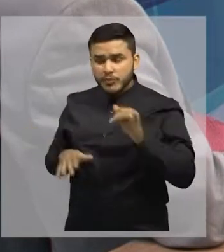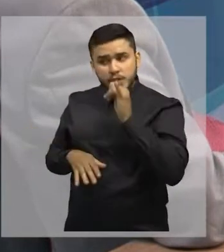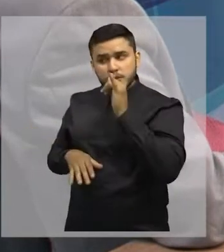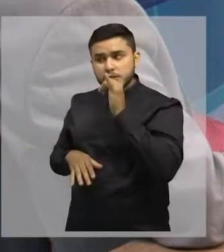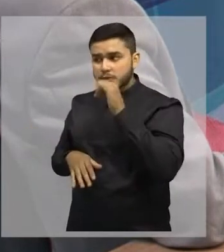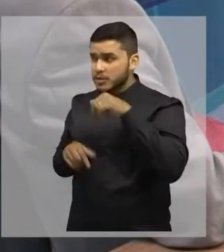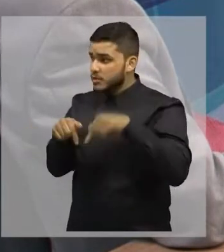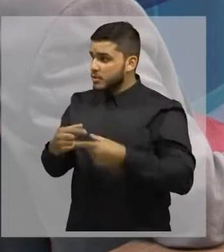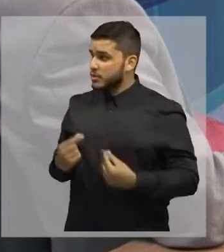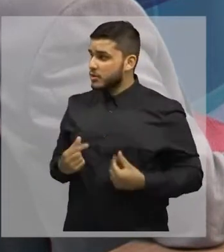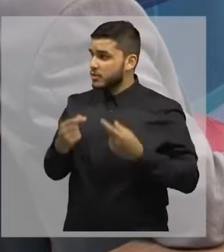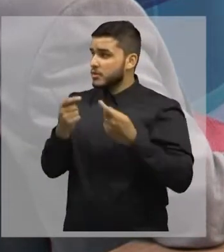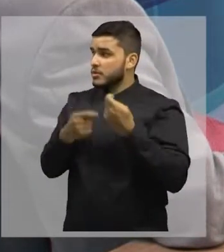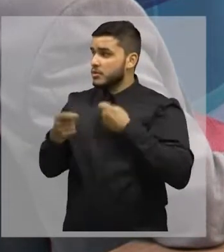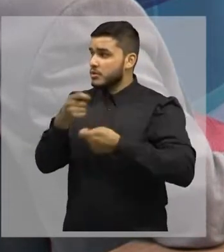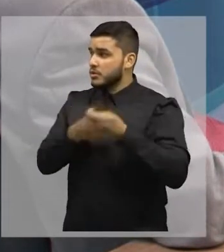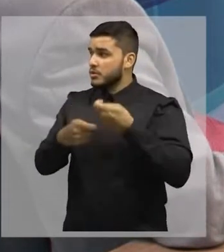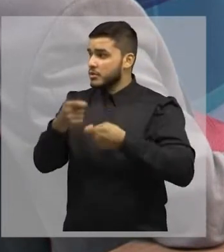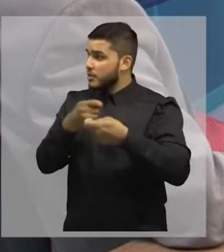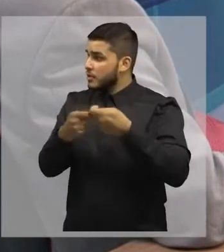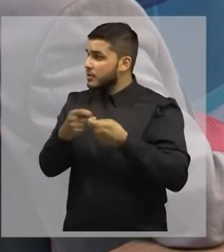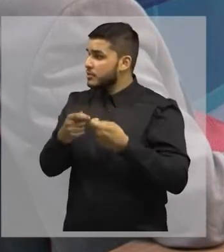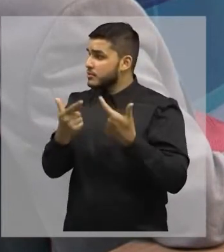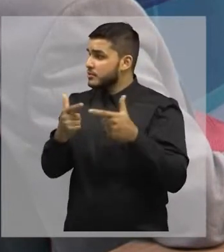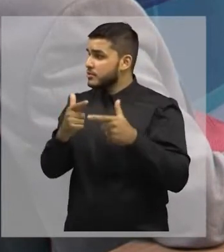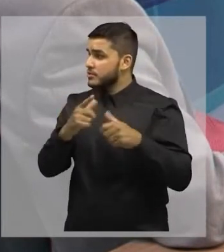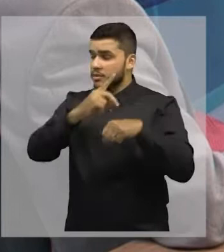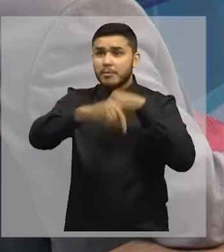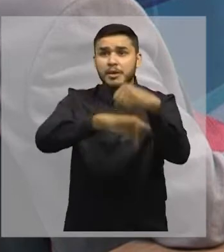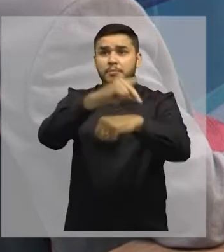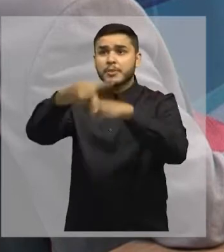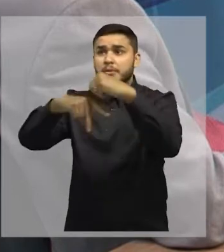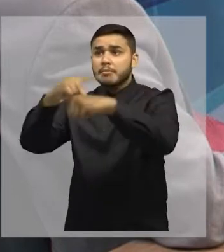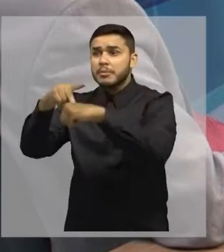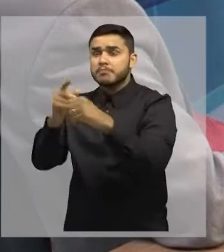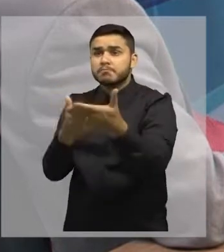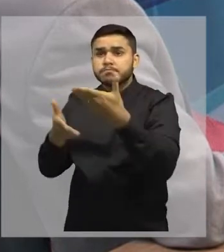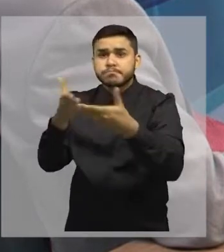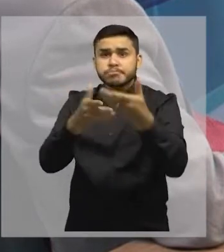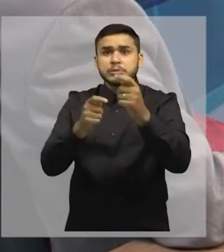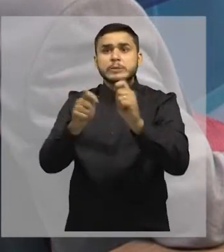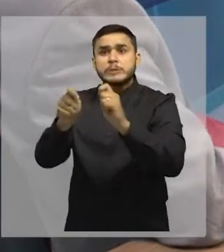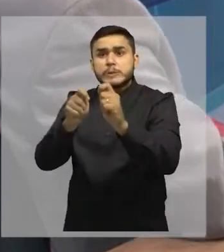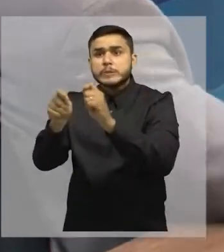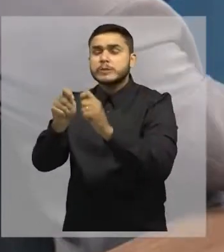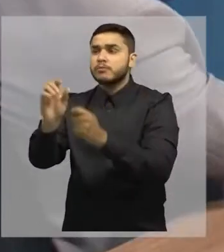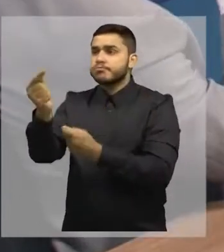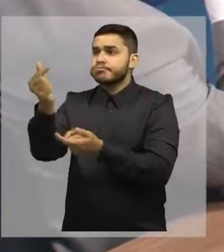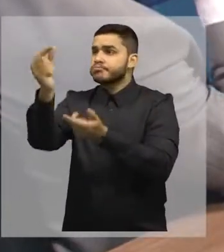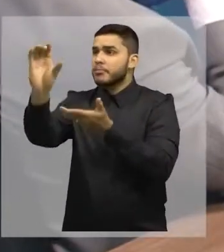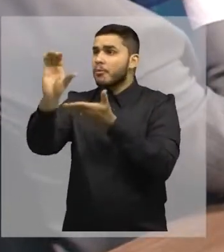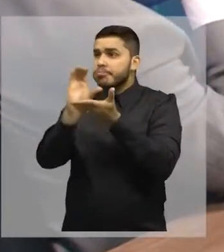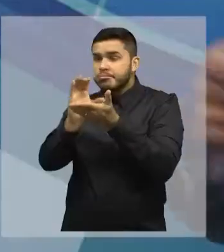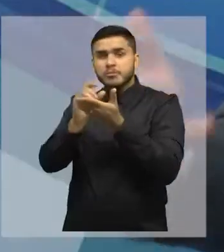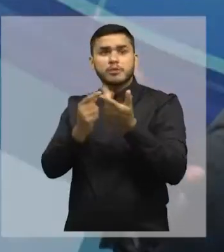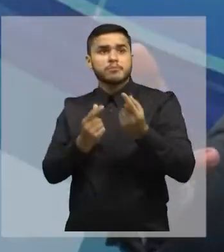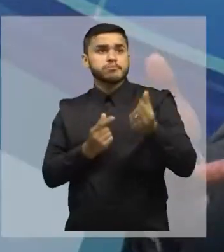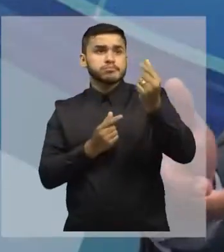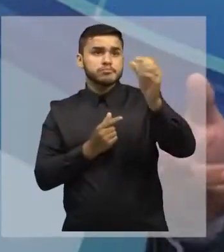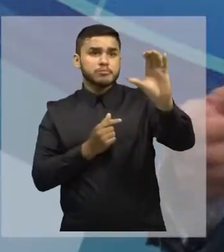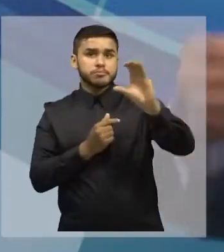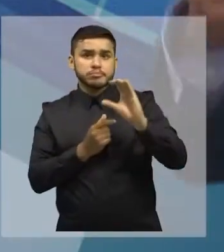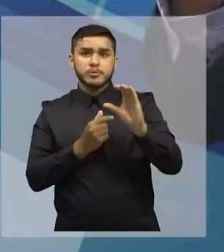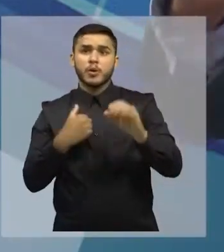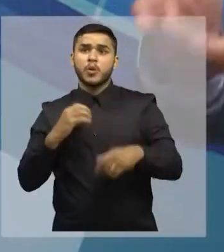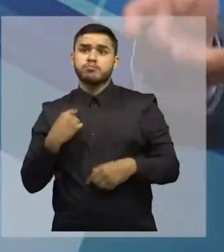faz economia se você não tiver relações internacionais saudáveis para receber investimentos, principalmente investimento direto, né, para